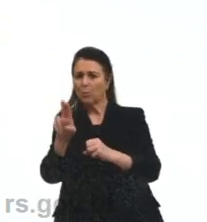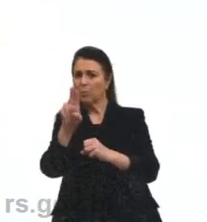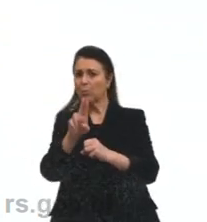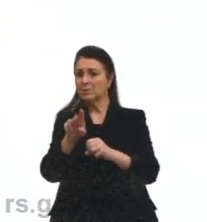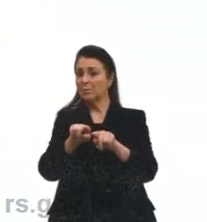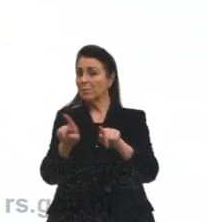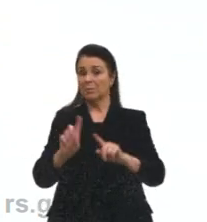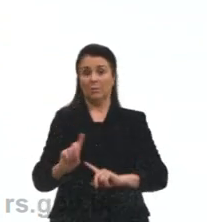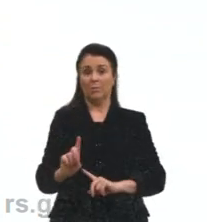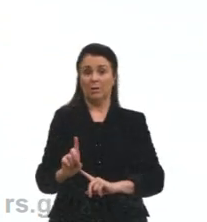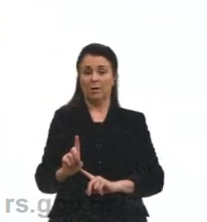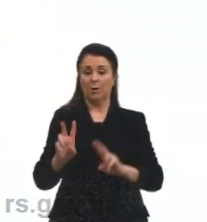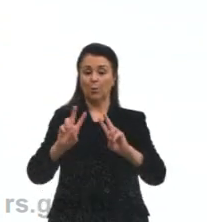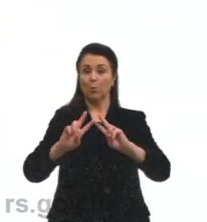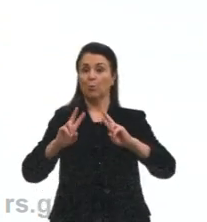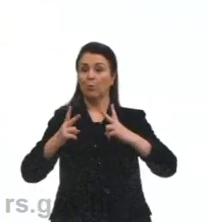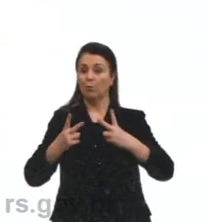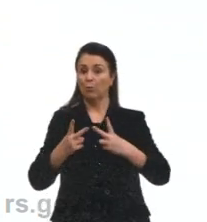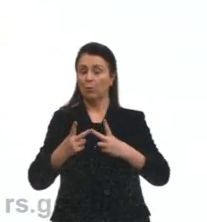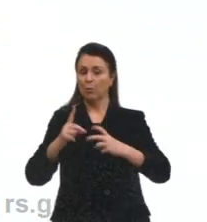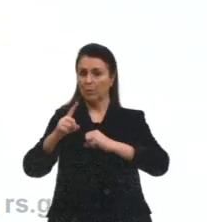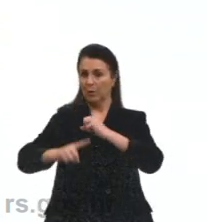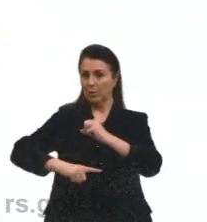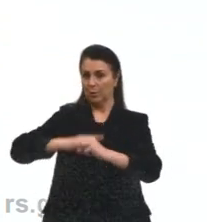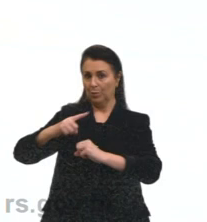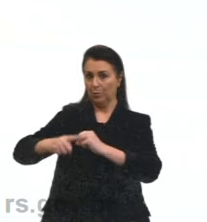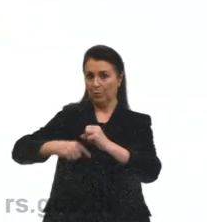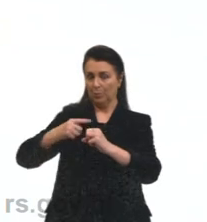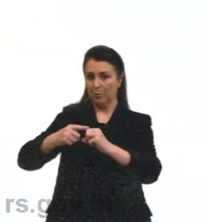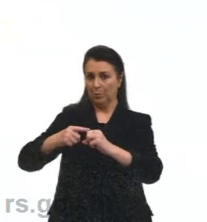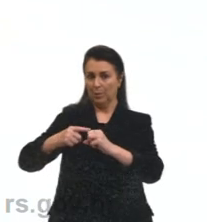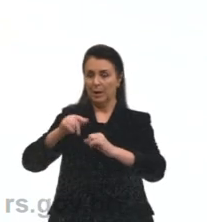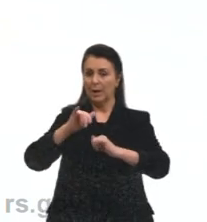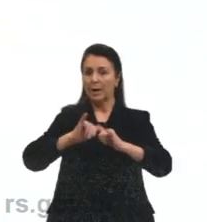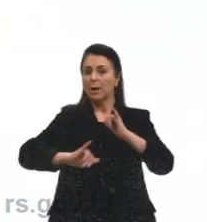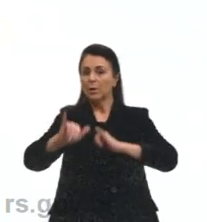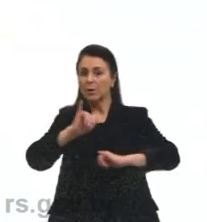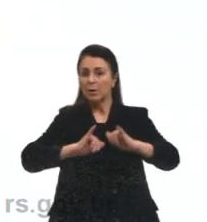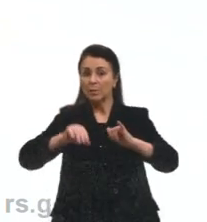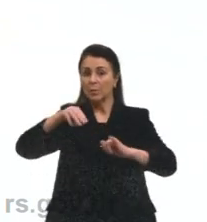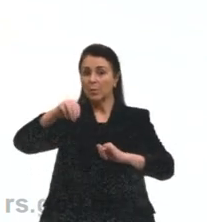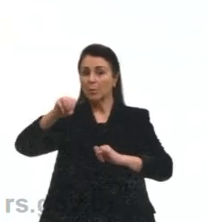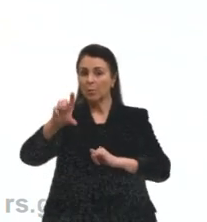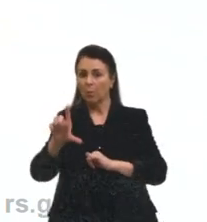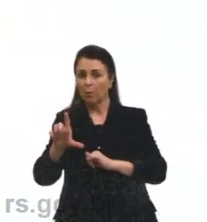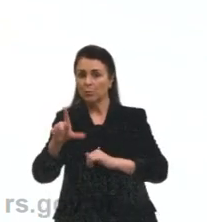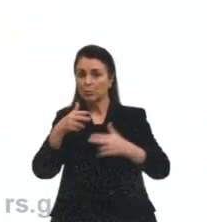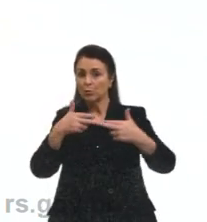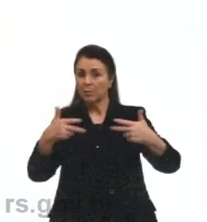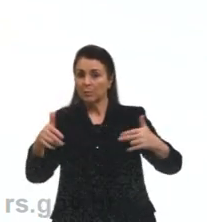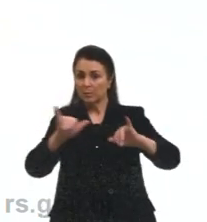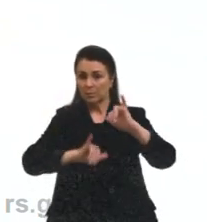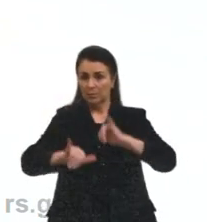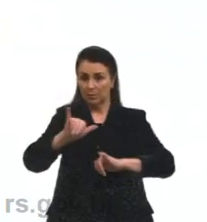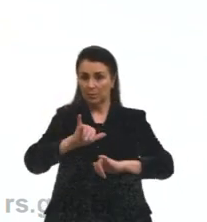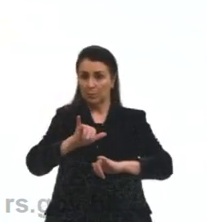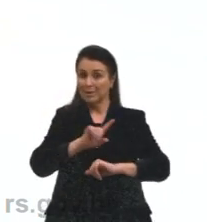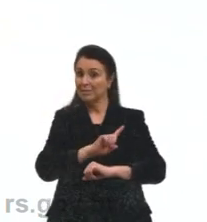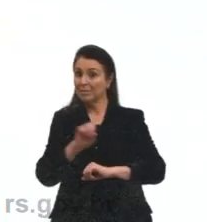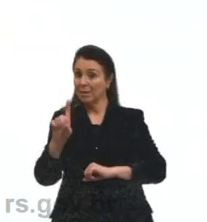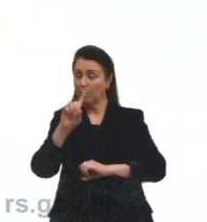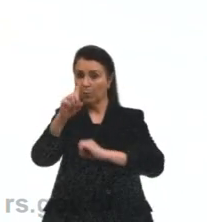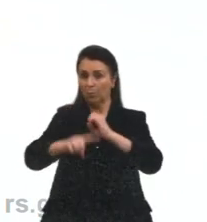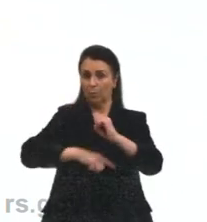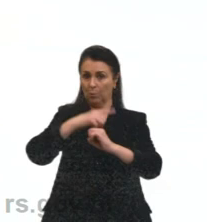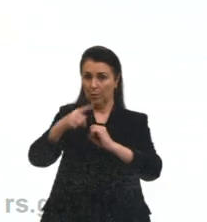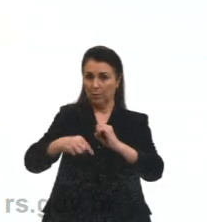não é a gente vai de volume atômico A gente tá falando que o volume que 1 mol um molde um determinado elemento químico ocupa e não mato e